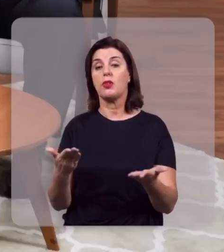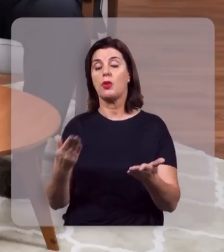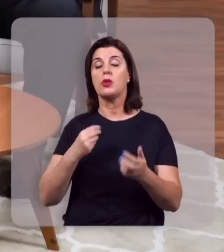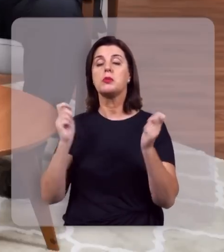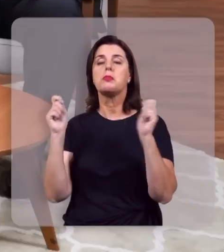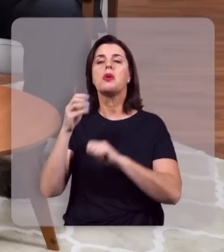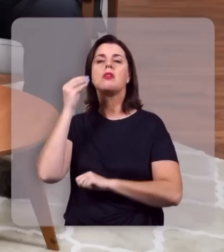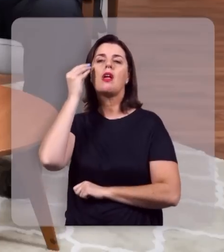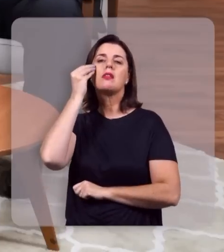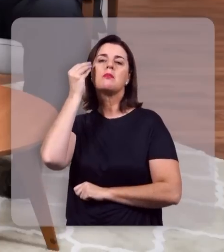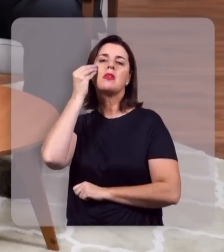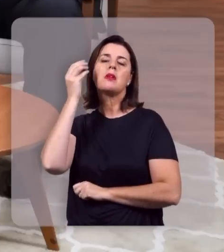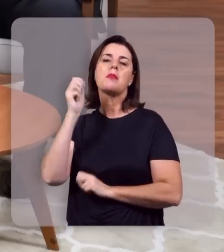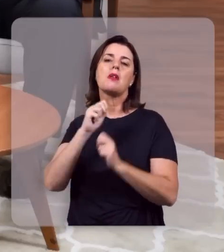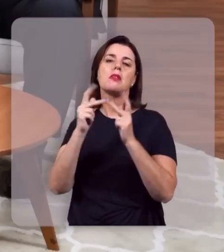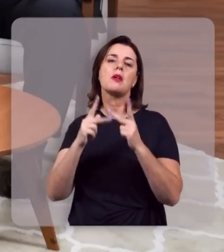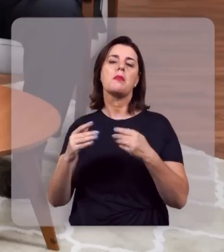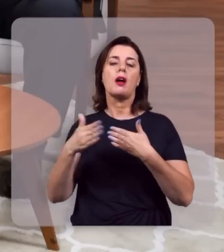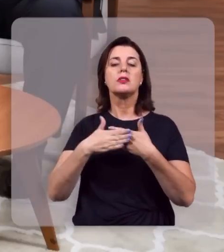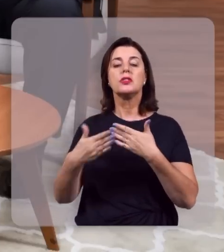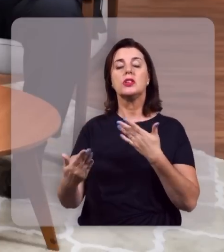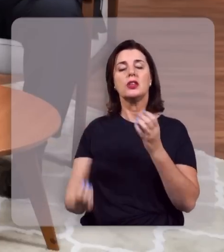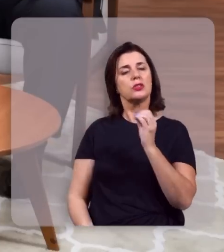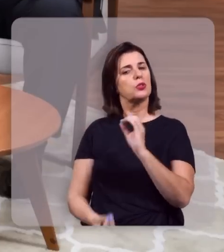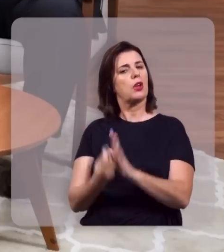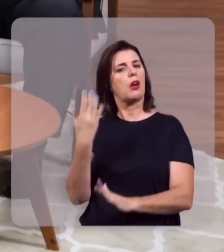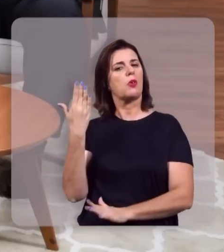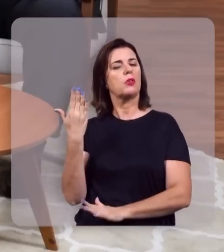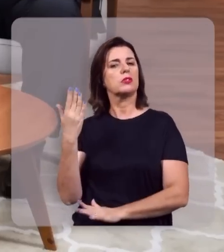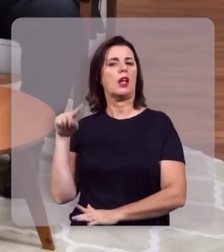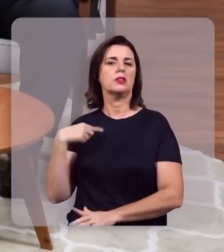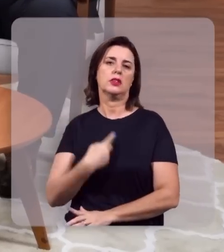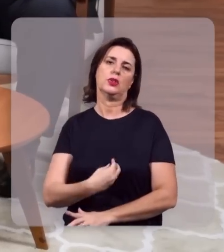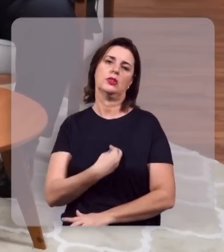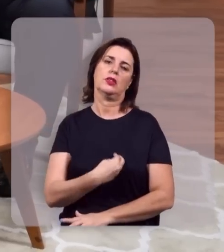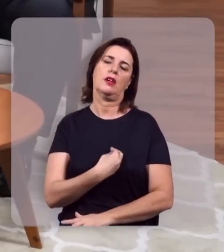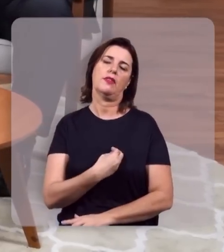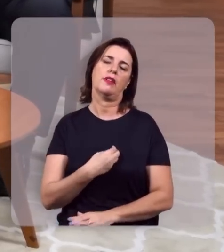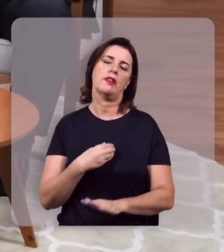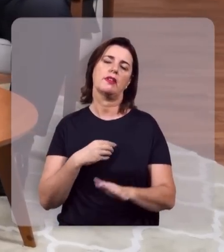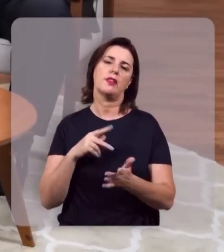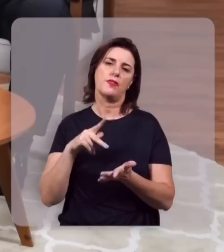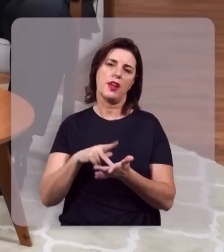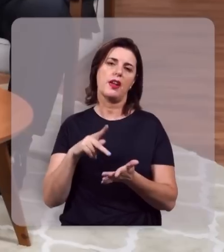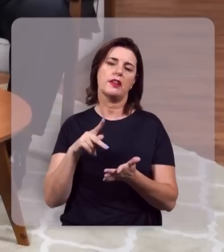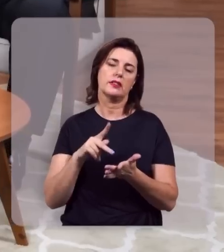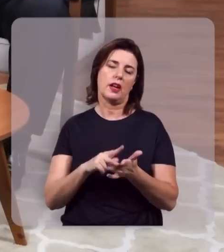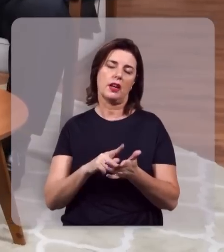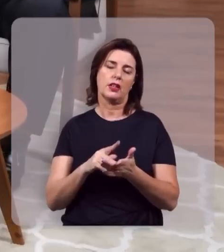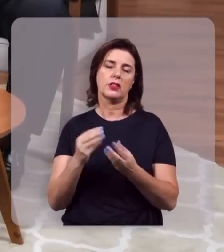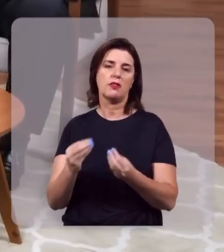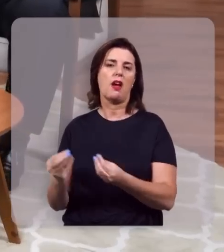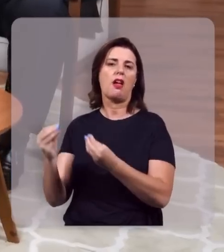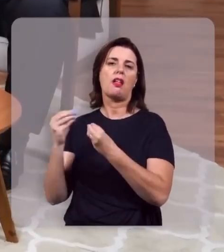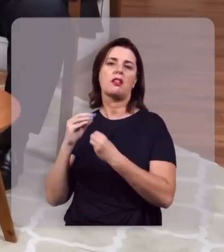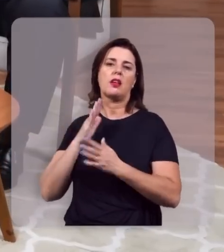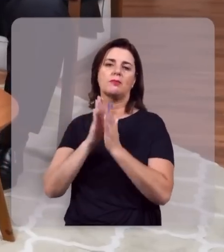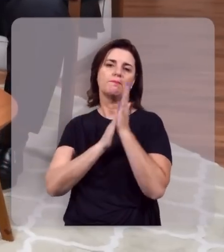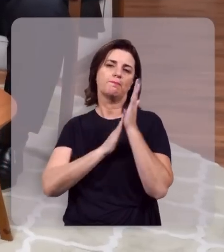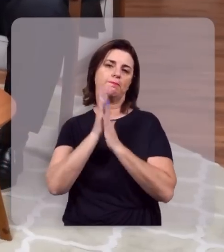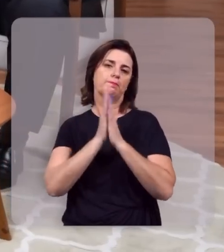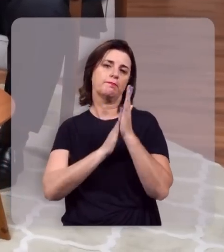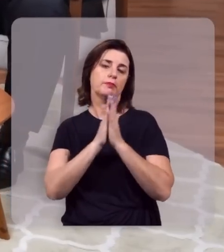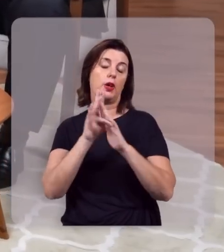Pastor Rosa, poder experimentar essa paz diante das circunstâncias que, de fato, muitas vezes vão nos trazer